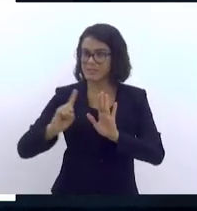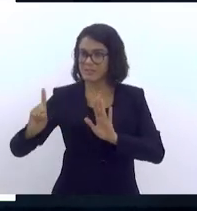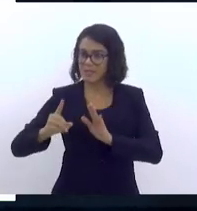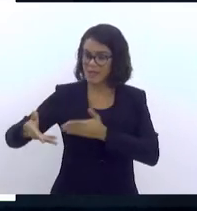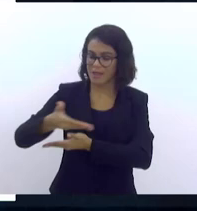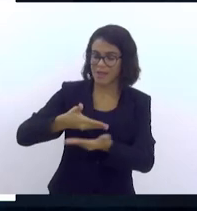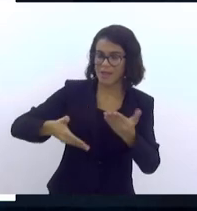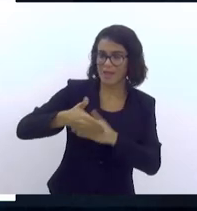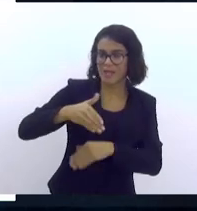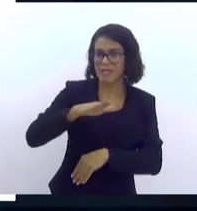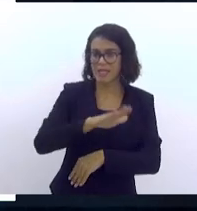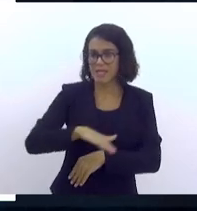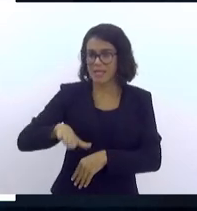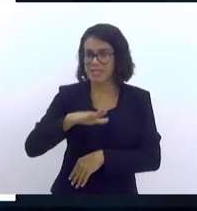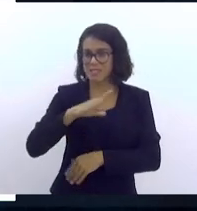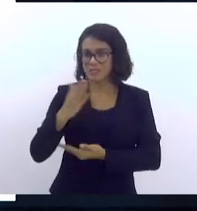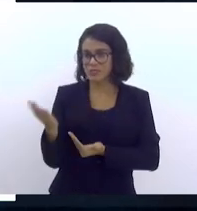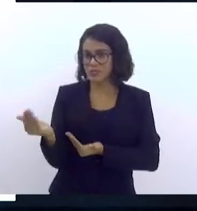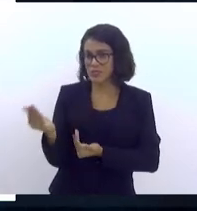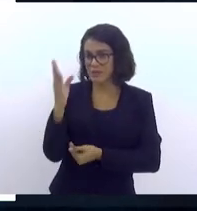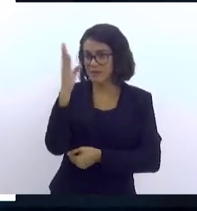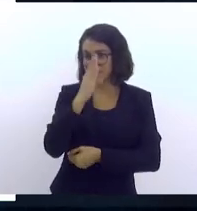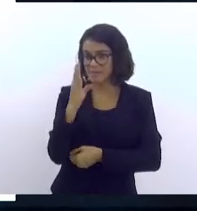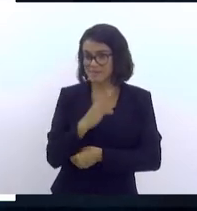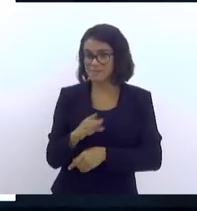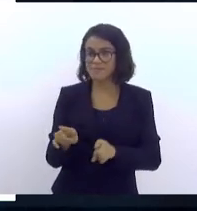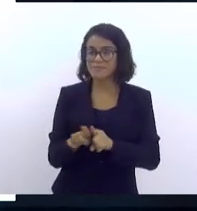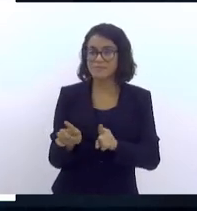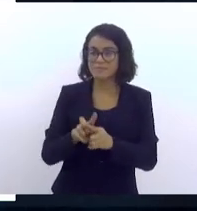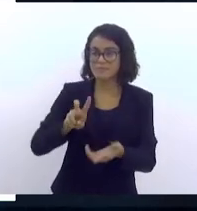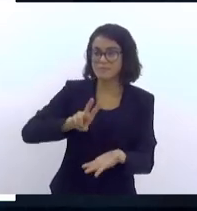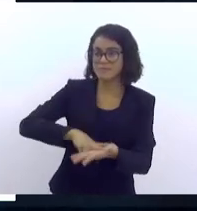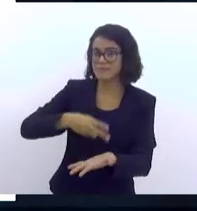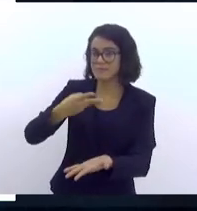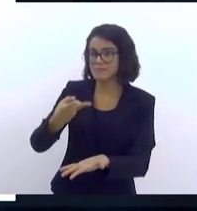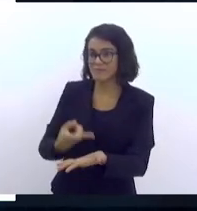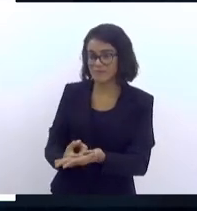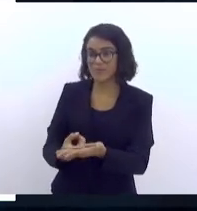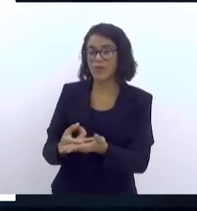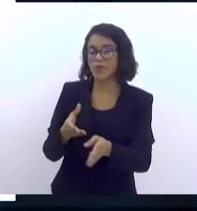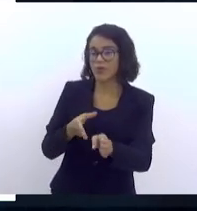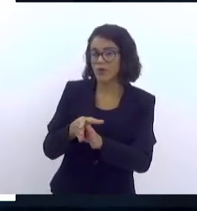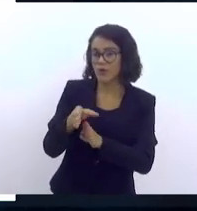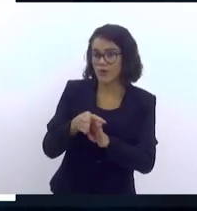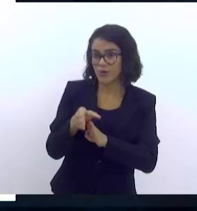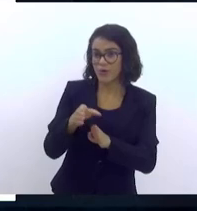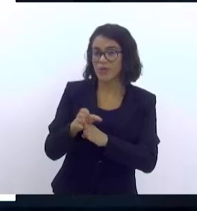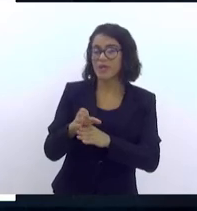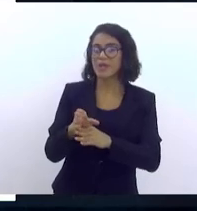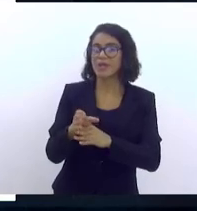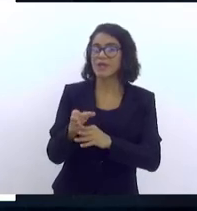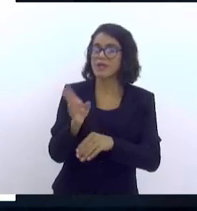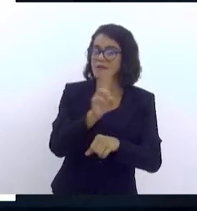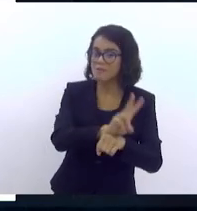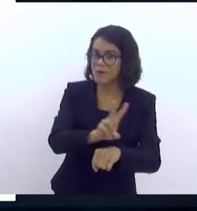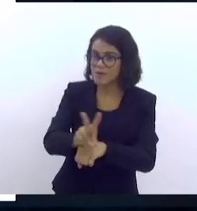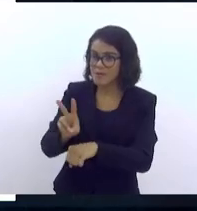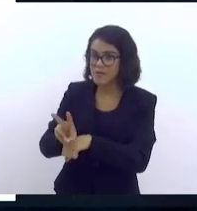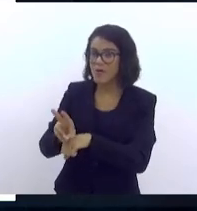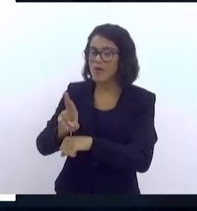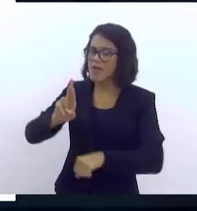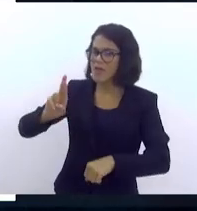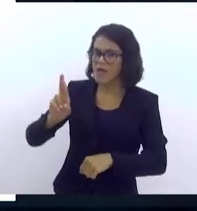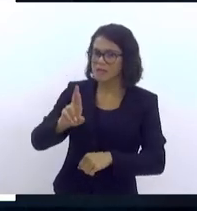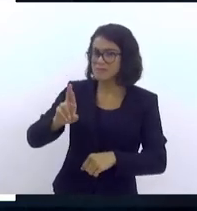adolescentes e jovens no Brasil e também a tradução do guia de prevenção e Responsa e resposta